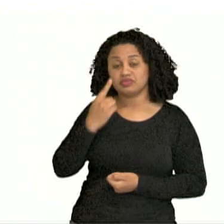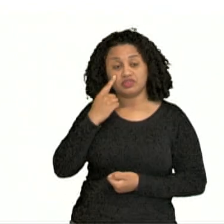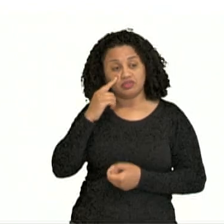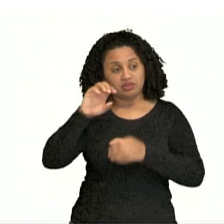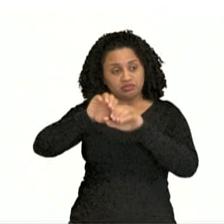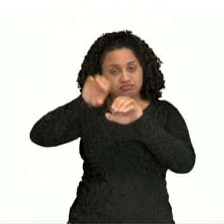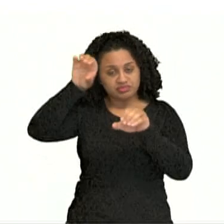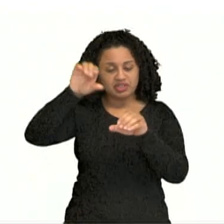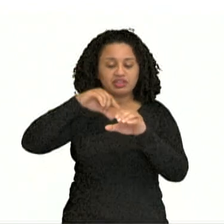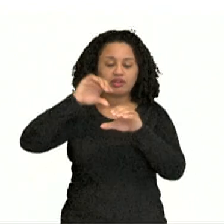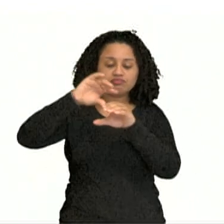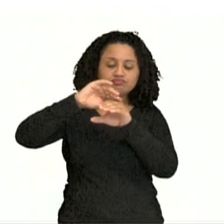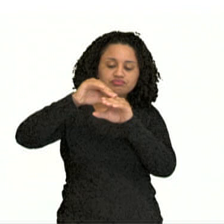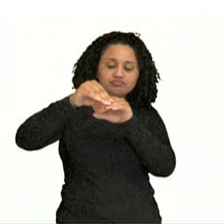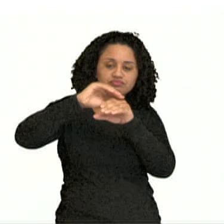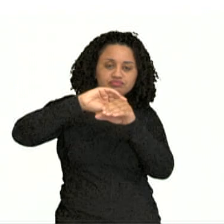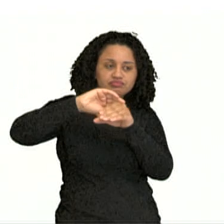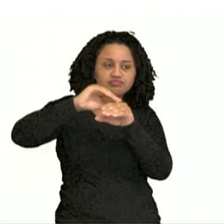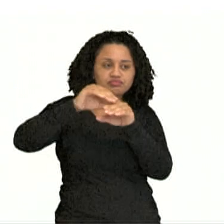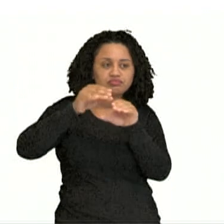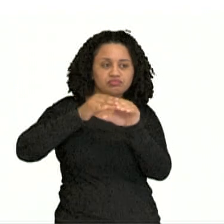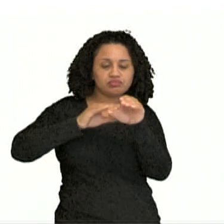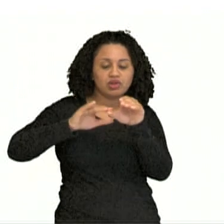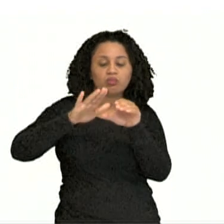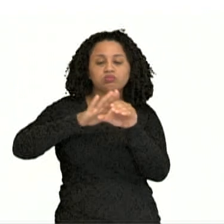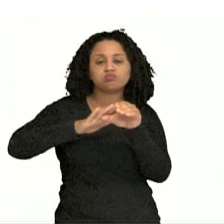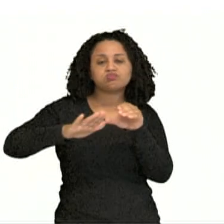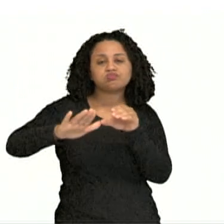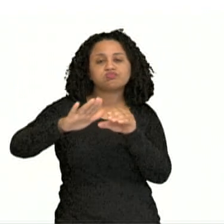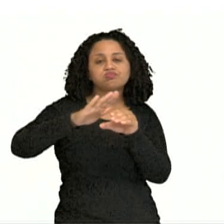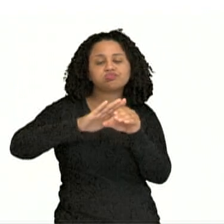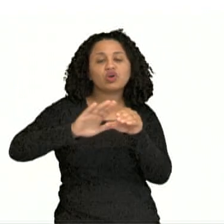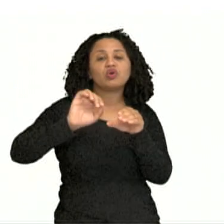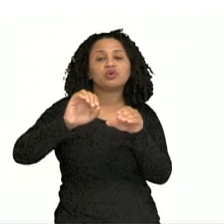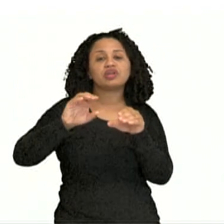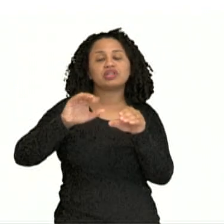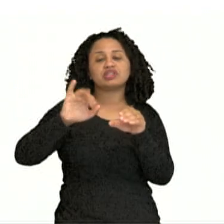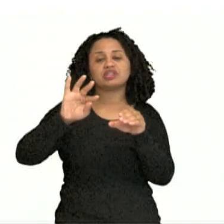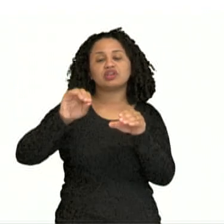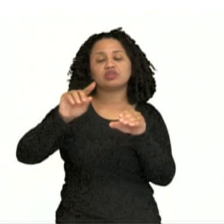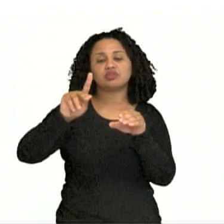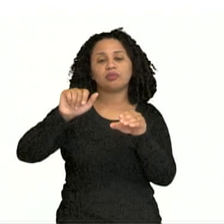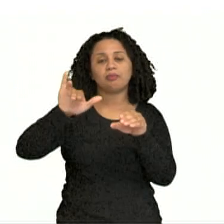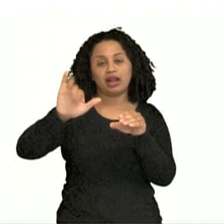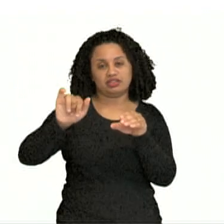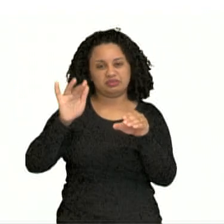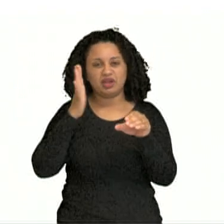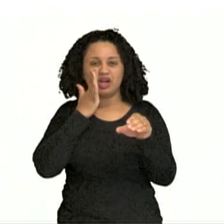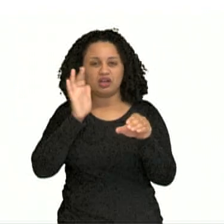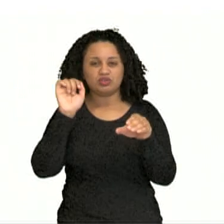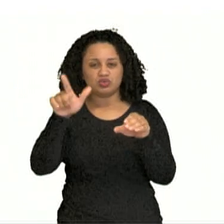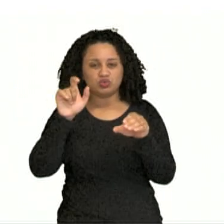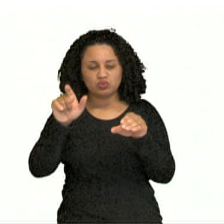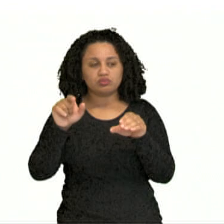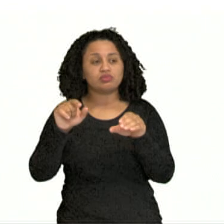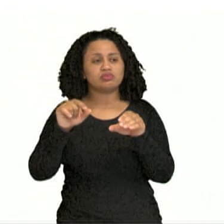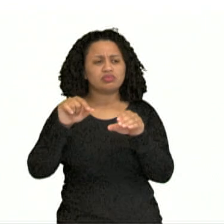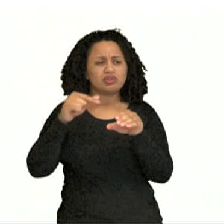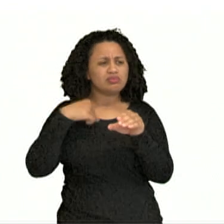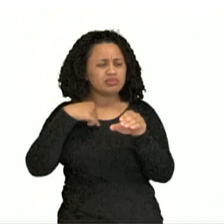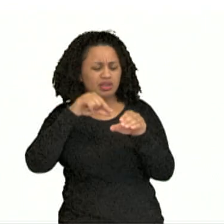ali preenchendo, dando volume para a célula, o citoplasma, em azul. Não tem